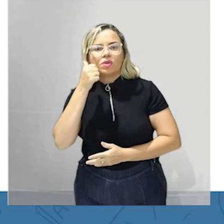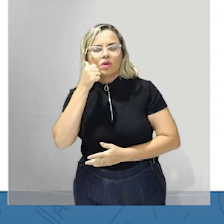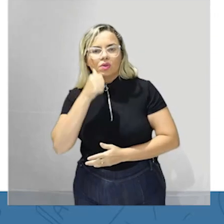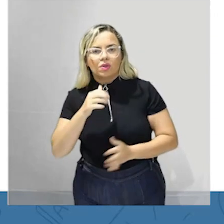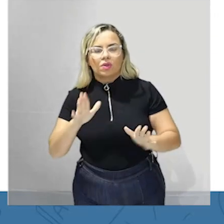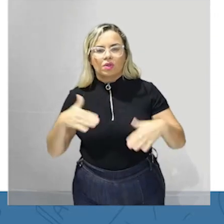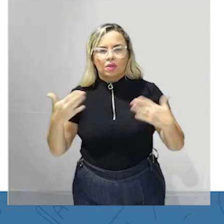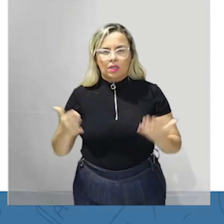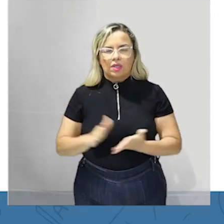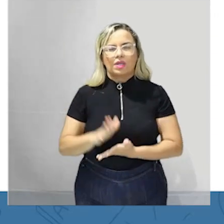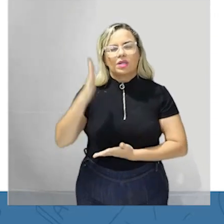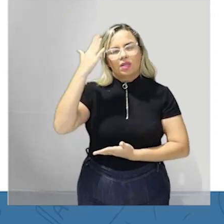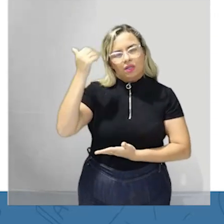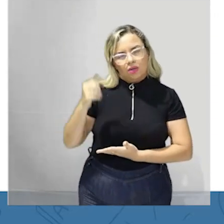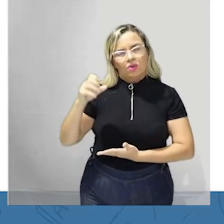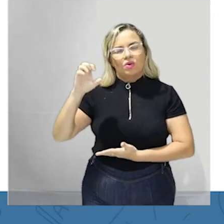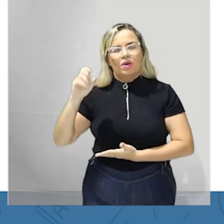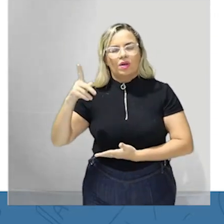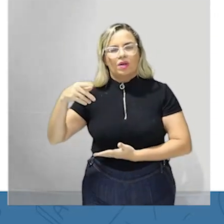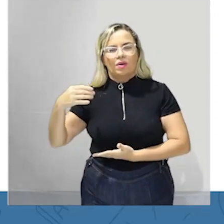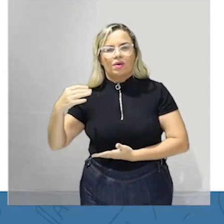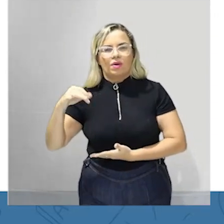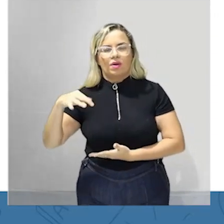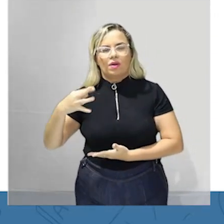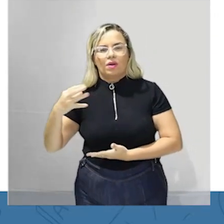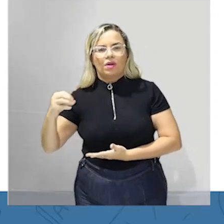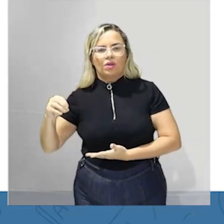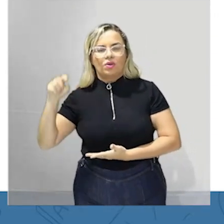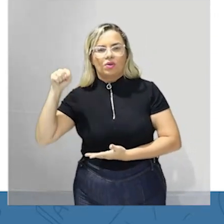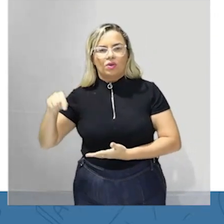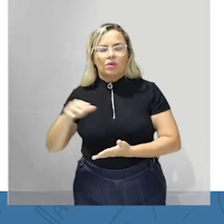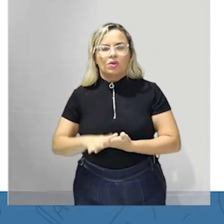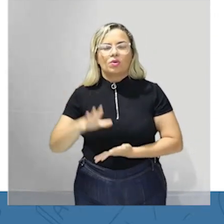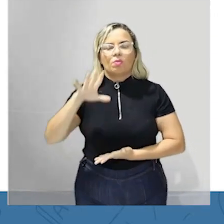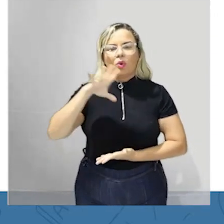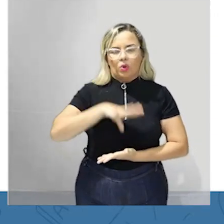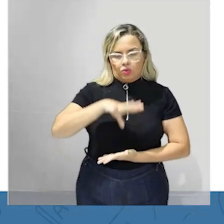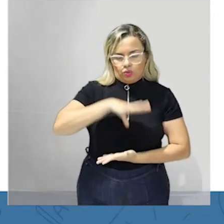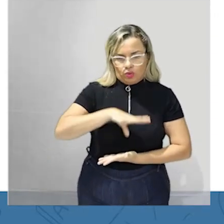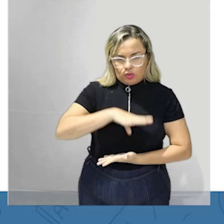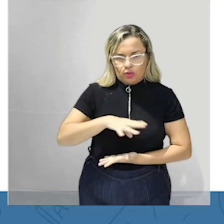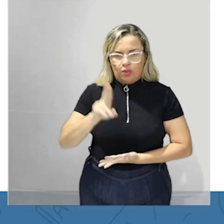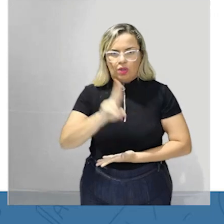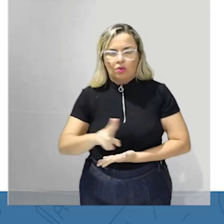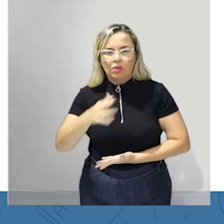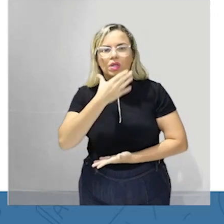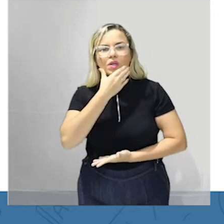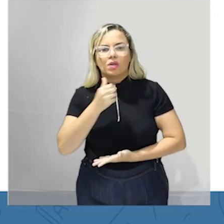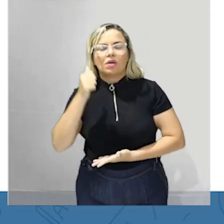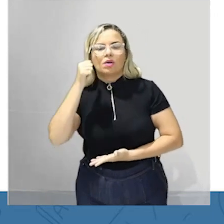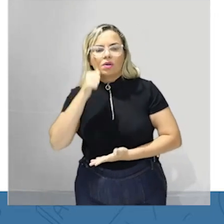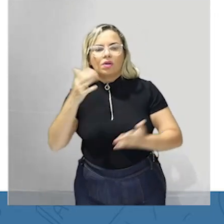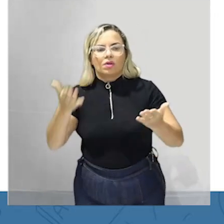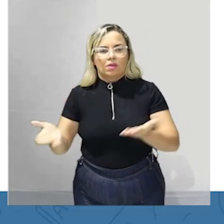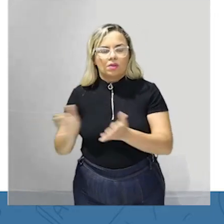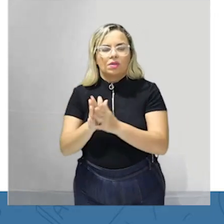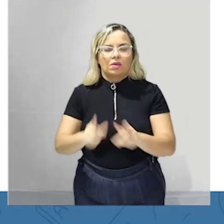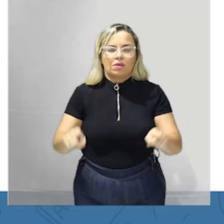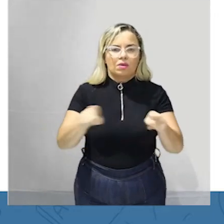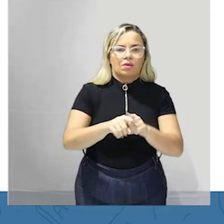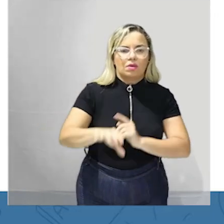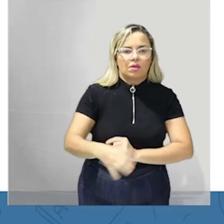dos epicenos, certo? Comum de 2 gêneros lá no português? Aqui acontece também. El ou